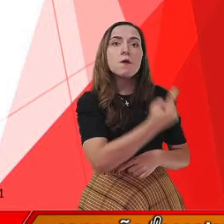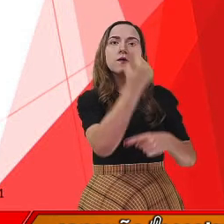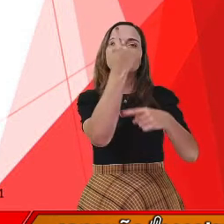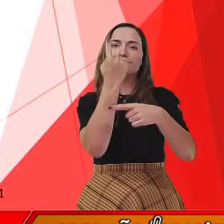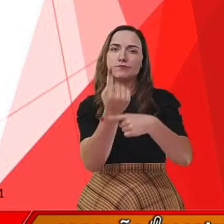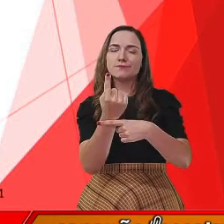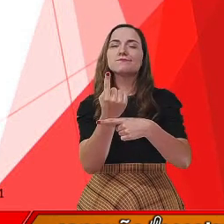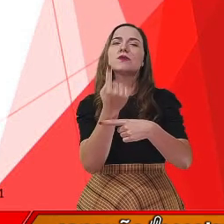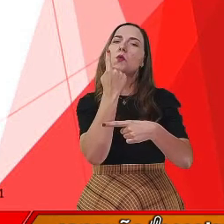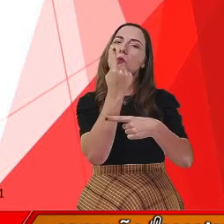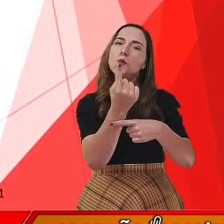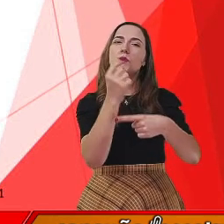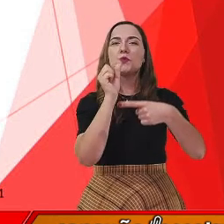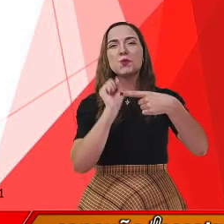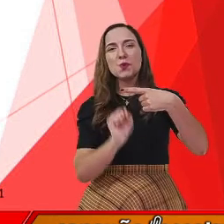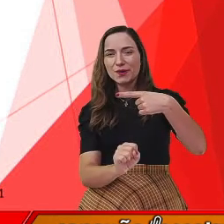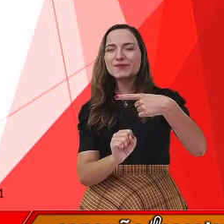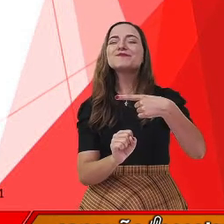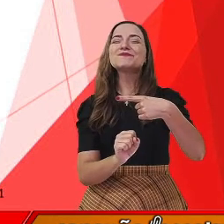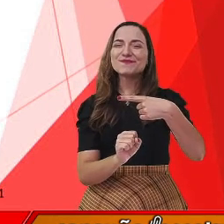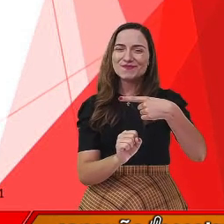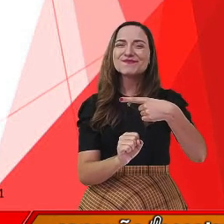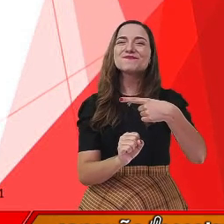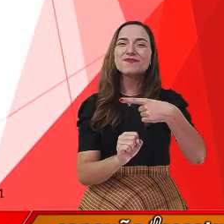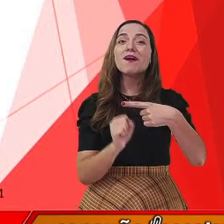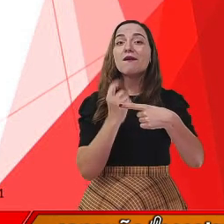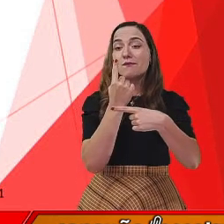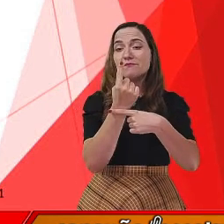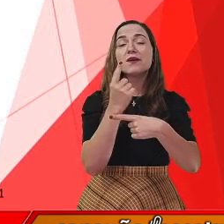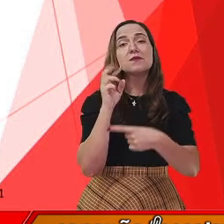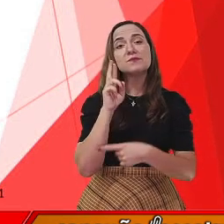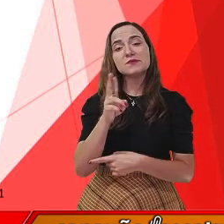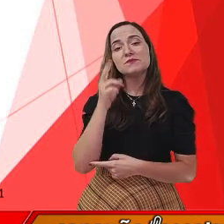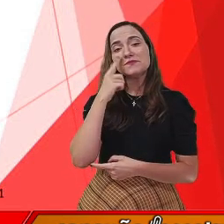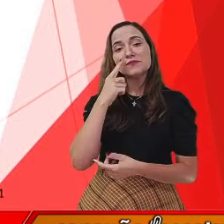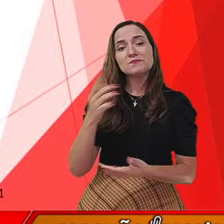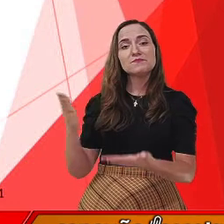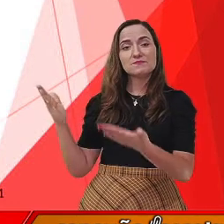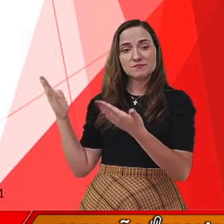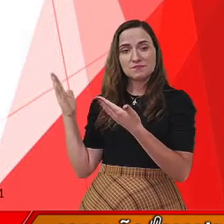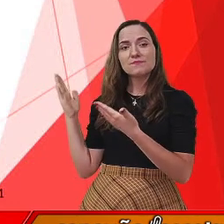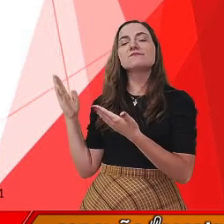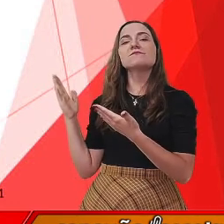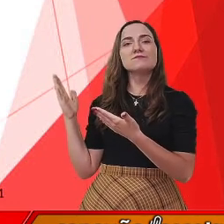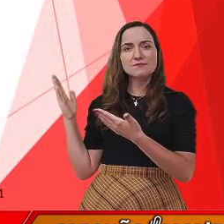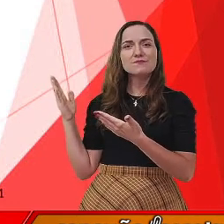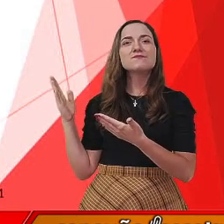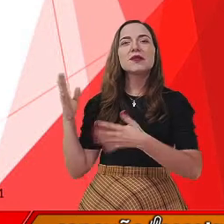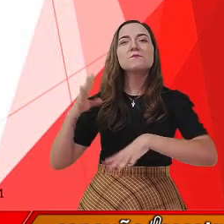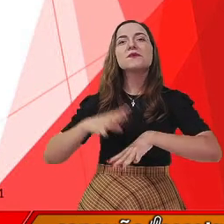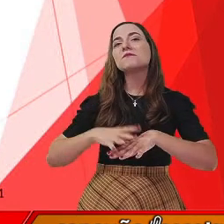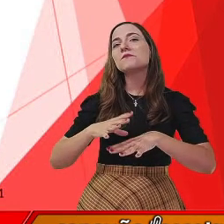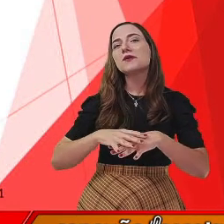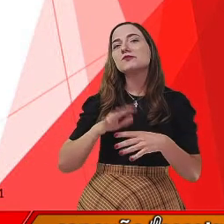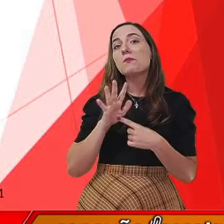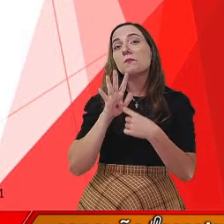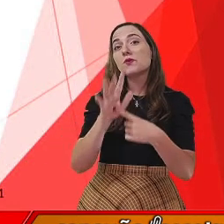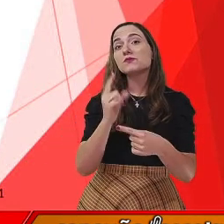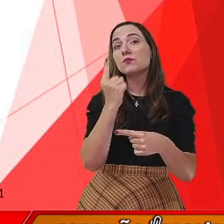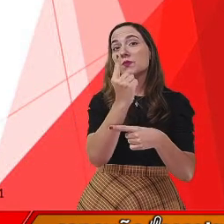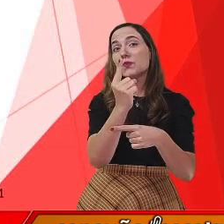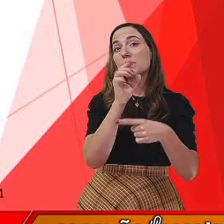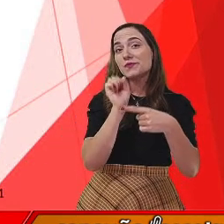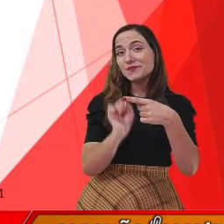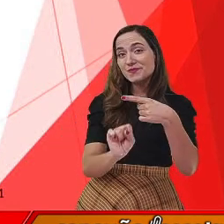Esse pedaço de pizza que você comeu vai ficar representado assim, que é chamado na matemática